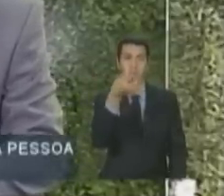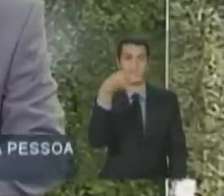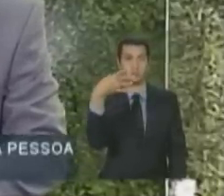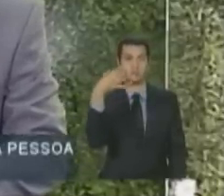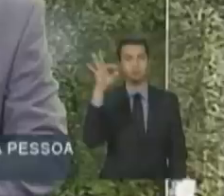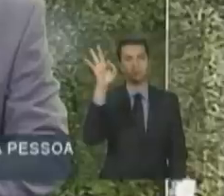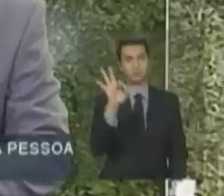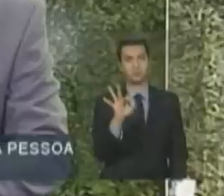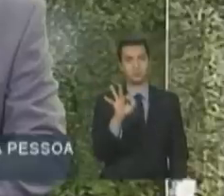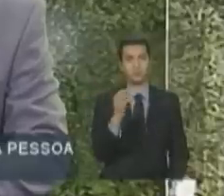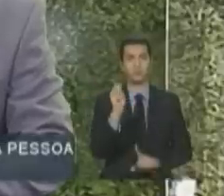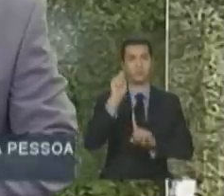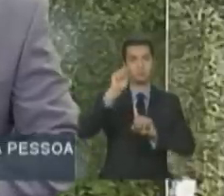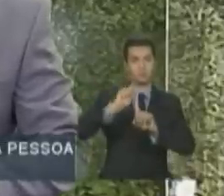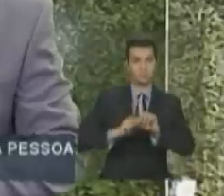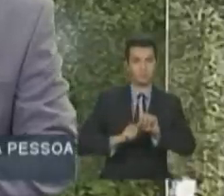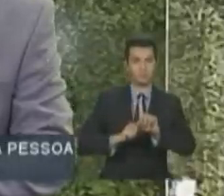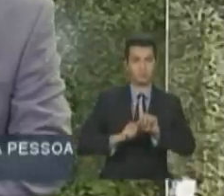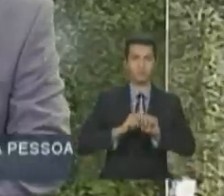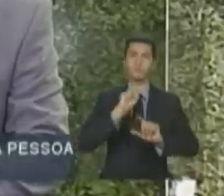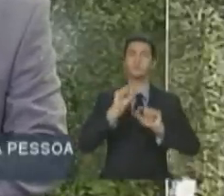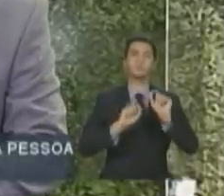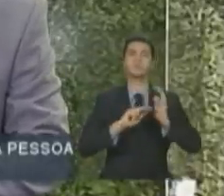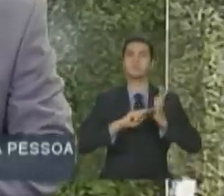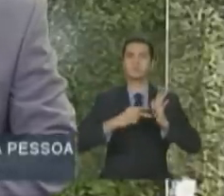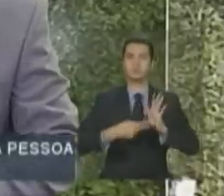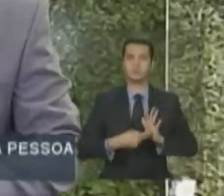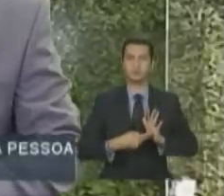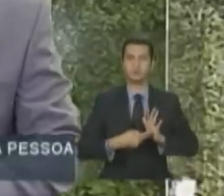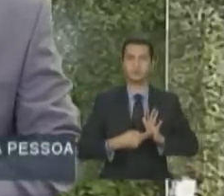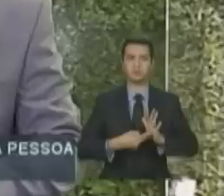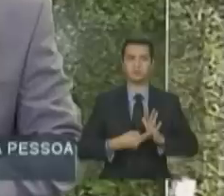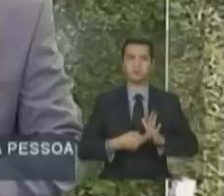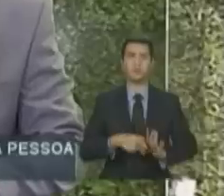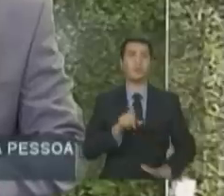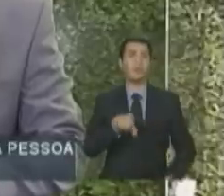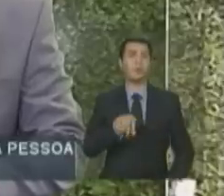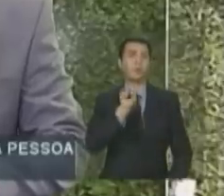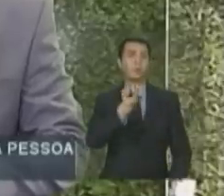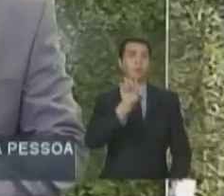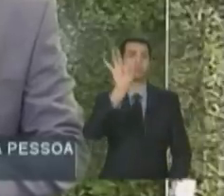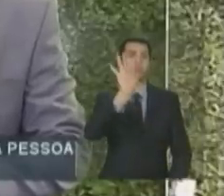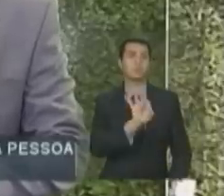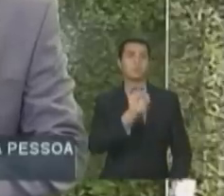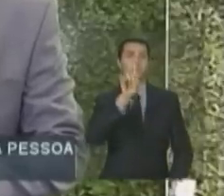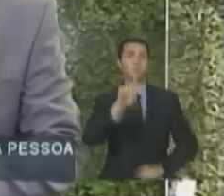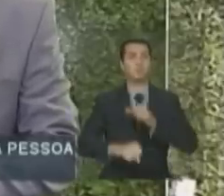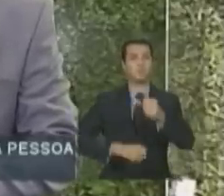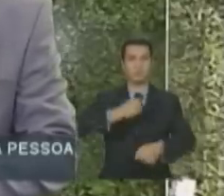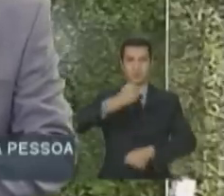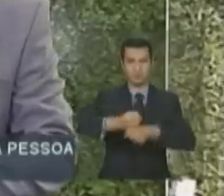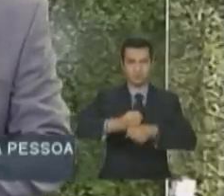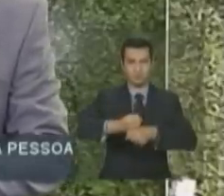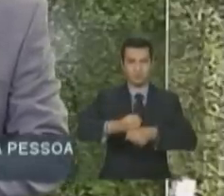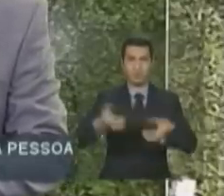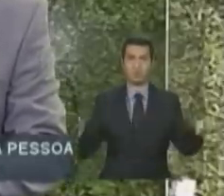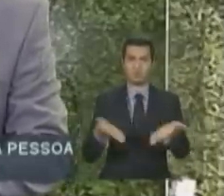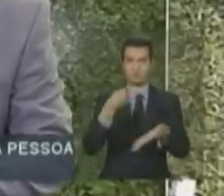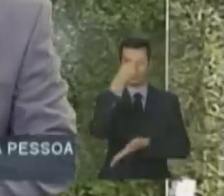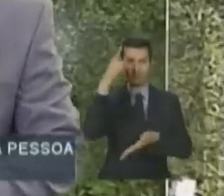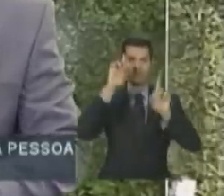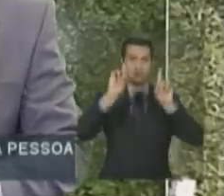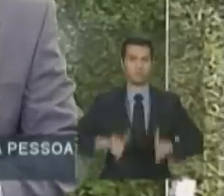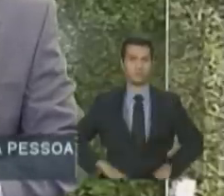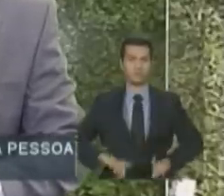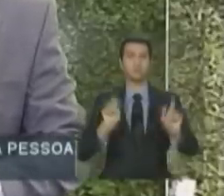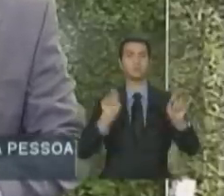0,64% ao mês. Isso significa 8% ao ano. As pessoas com deficiência agora poderão